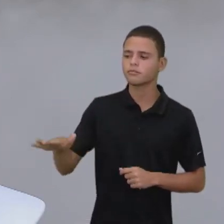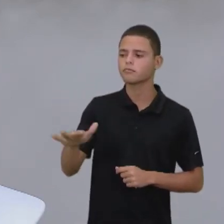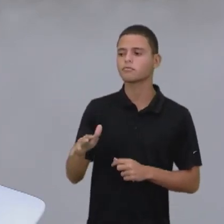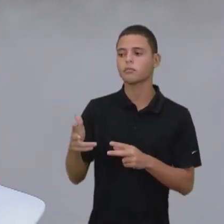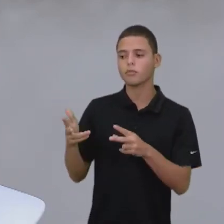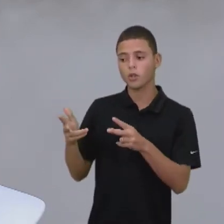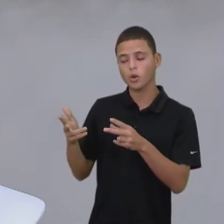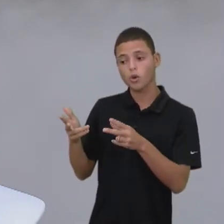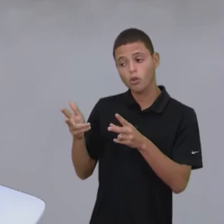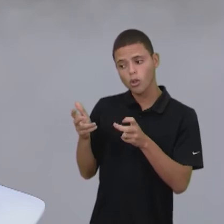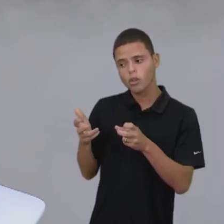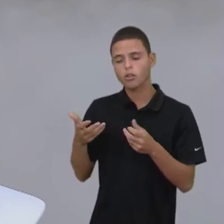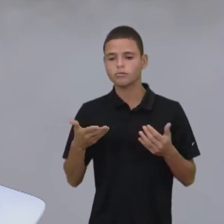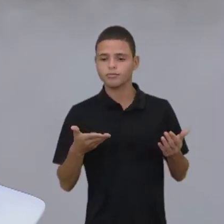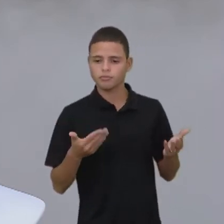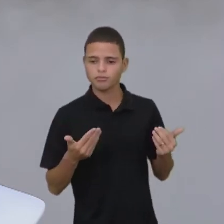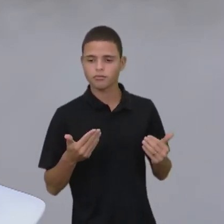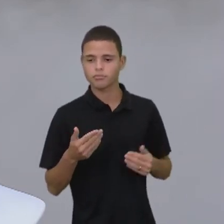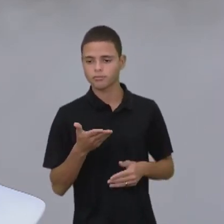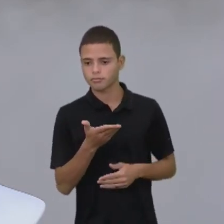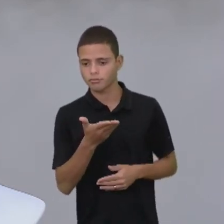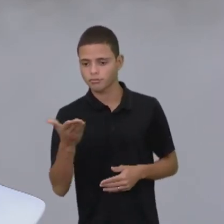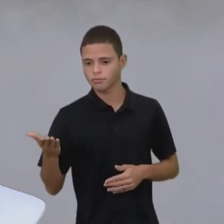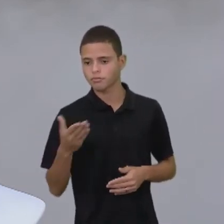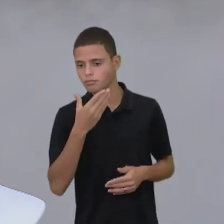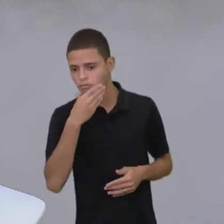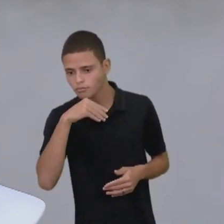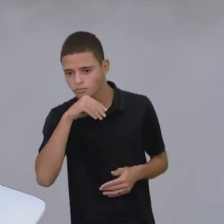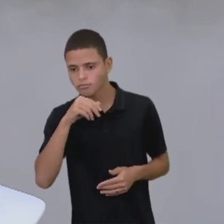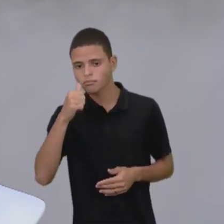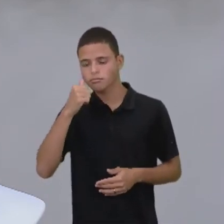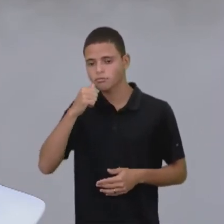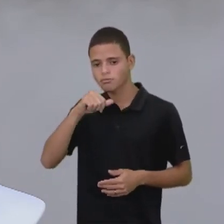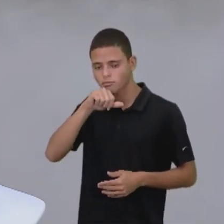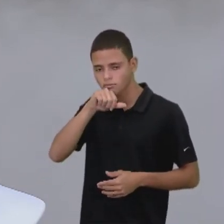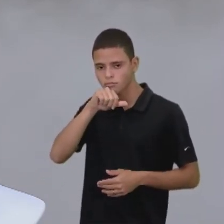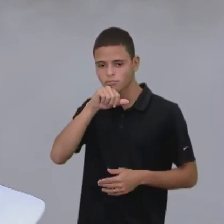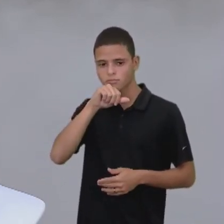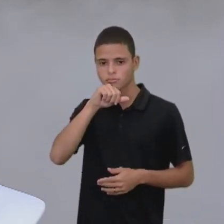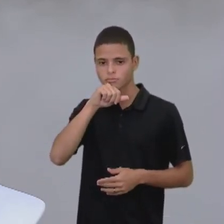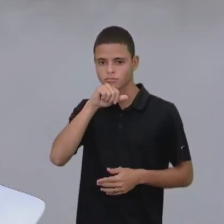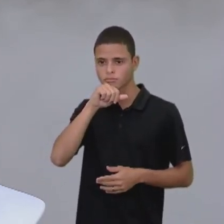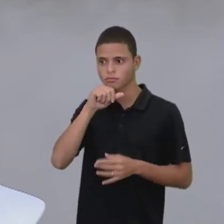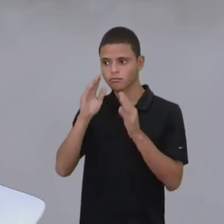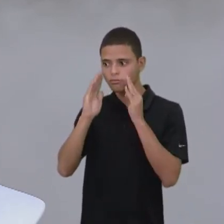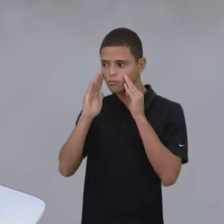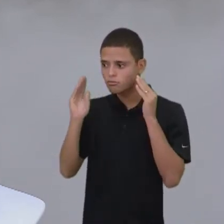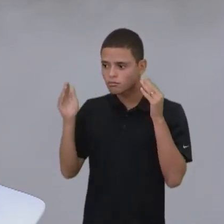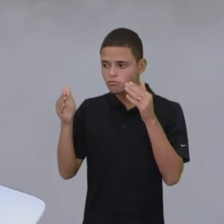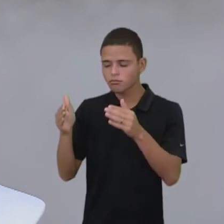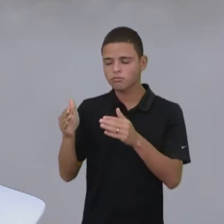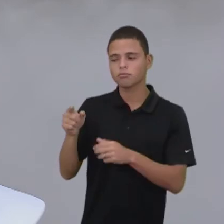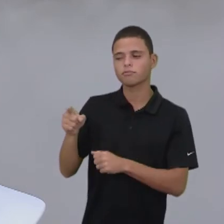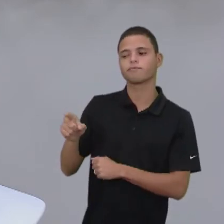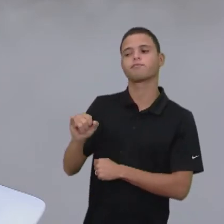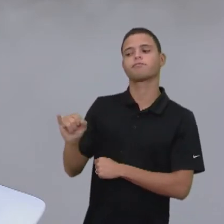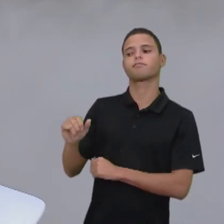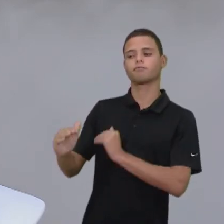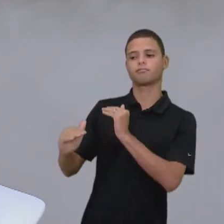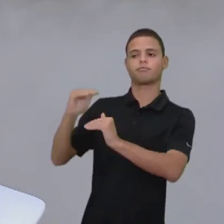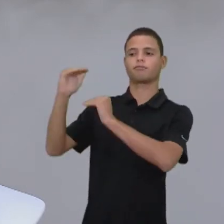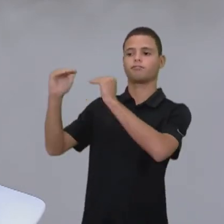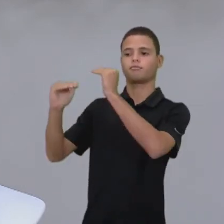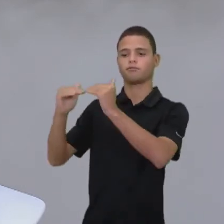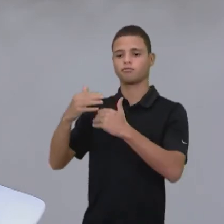é pai, por exemplo, né? Que possam ficar atentos a respeito aí dos seus filhos, né? Se eles estão aí desenvolvendo um